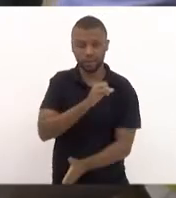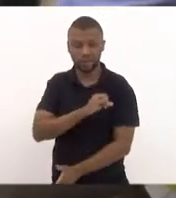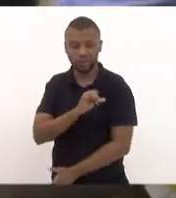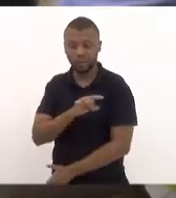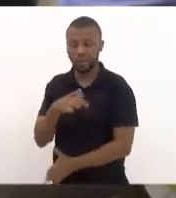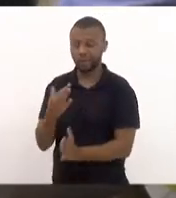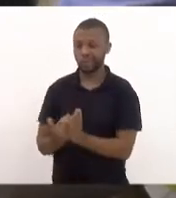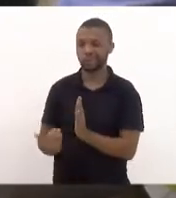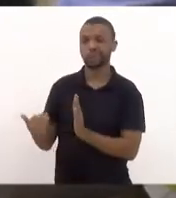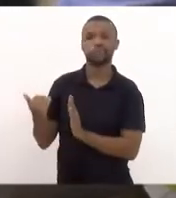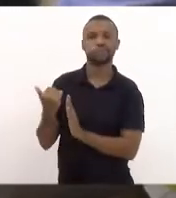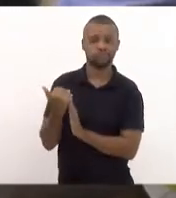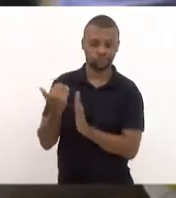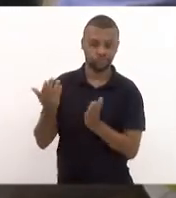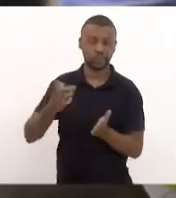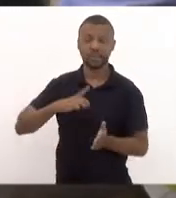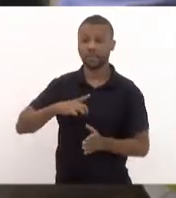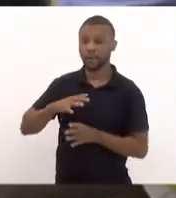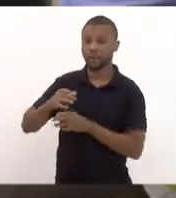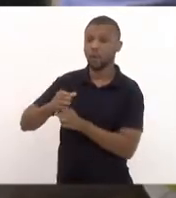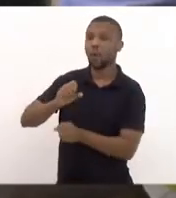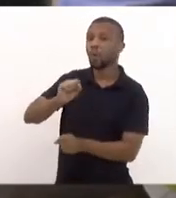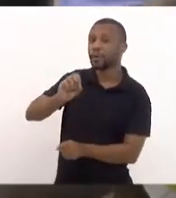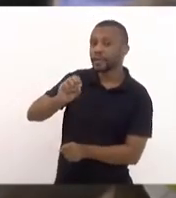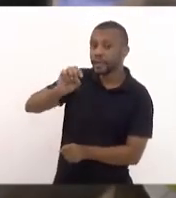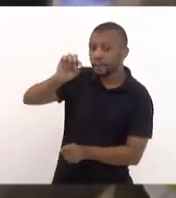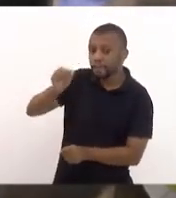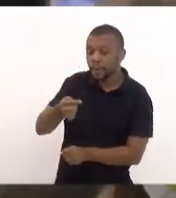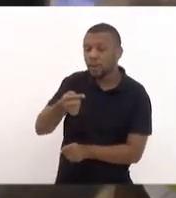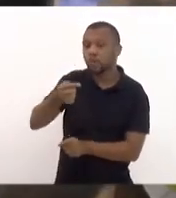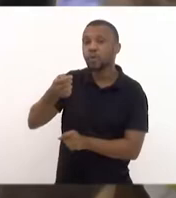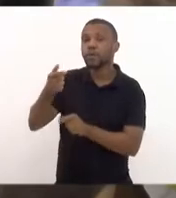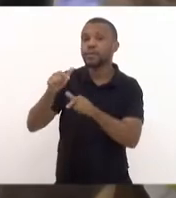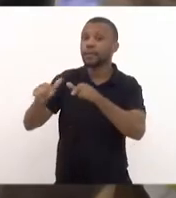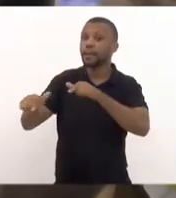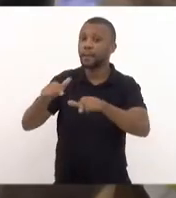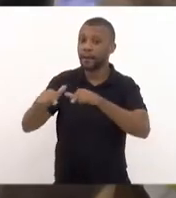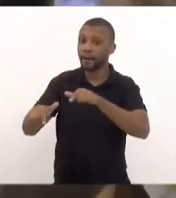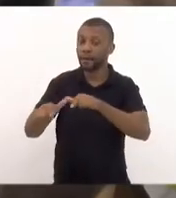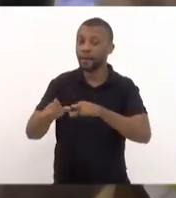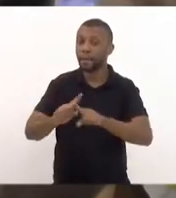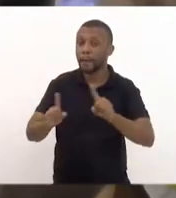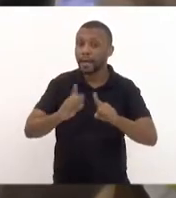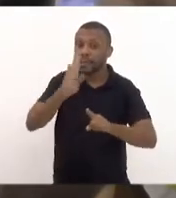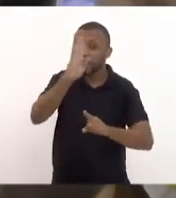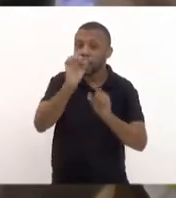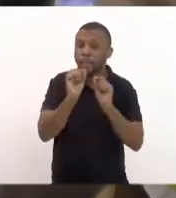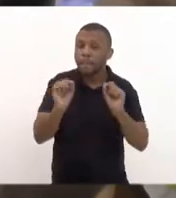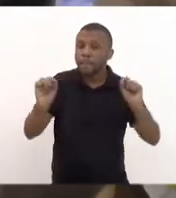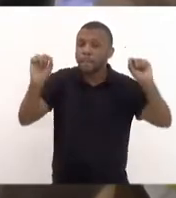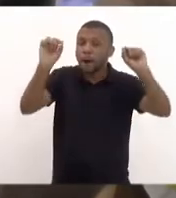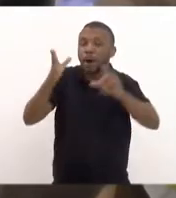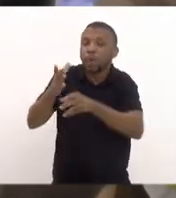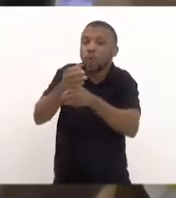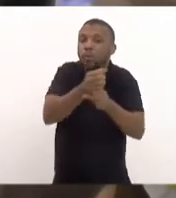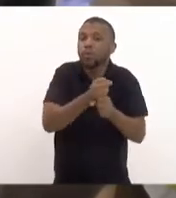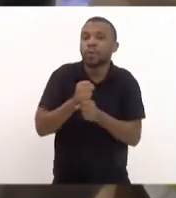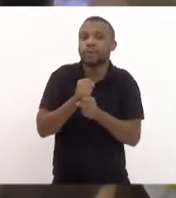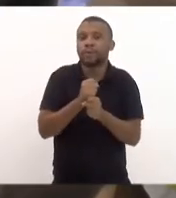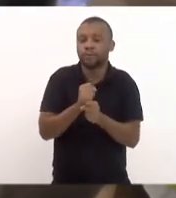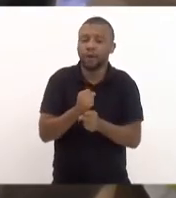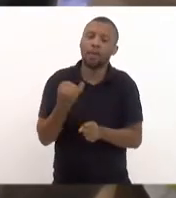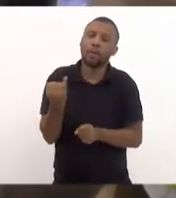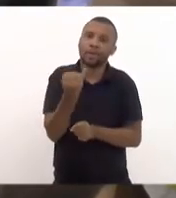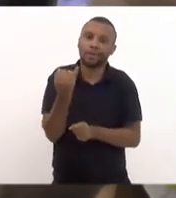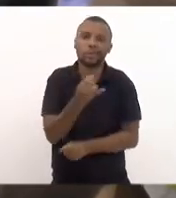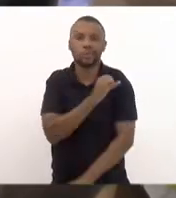falando, já teve 80 mil empregos, deputado Luiz Paulo, na indústria naval, foi 80 mil no Brasil. Sim. Agora, é claro que ela é importante para o Rio, acho que foi um